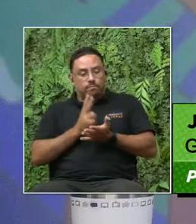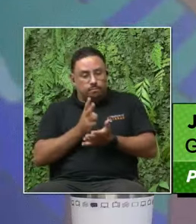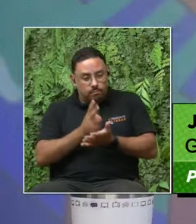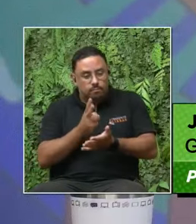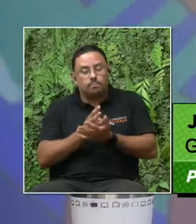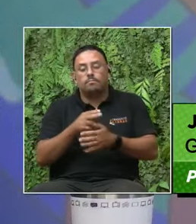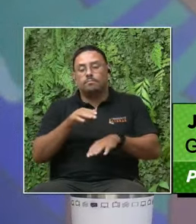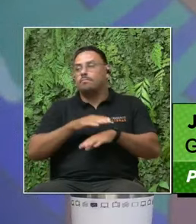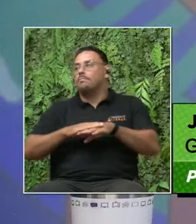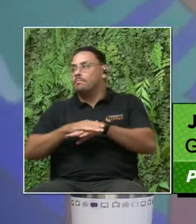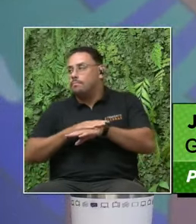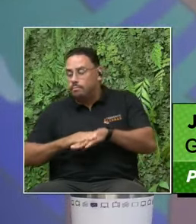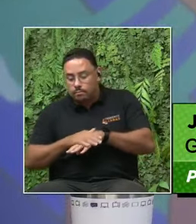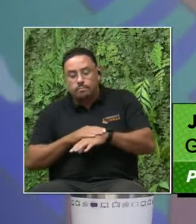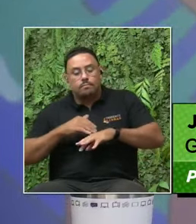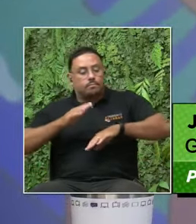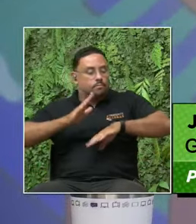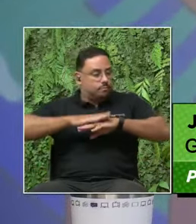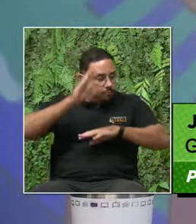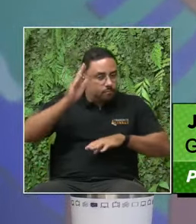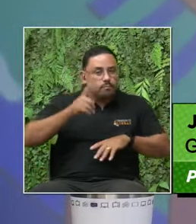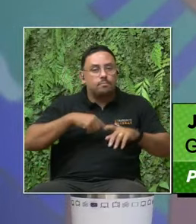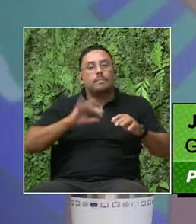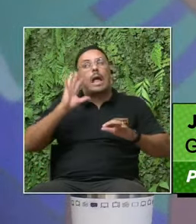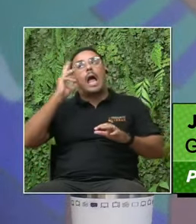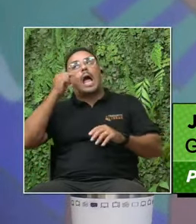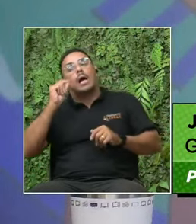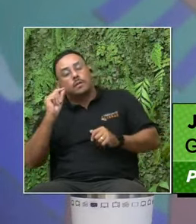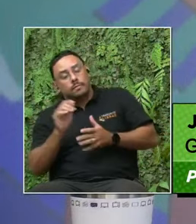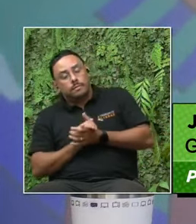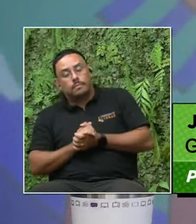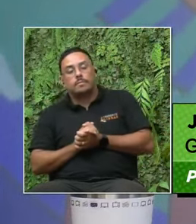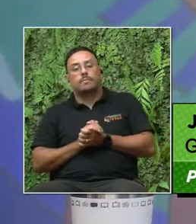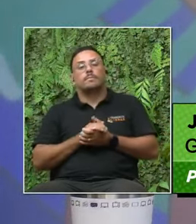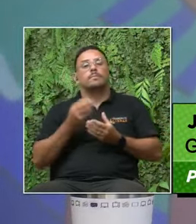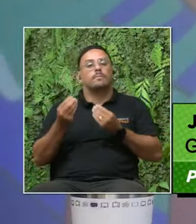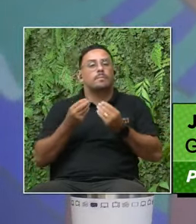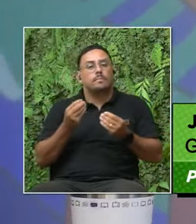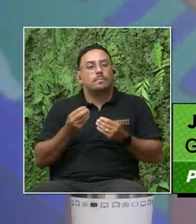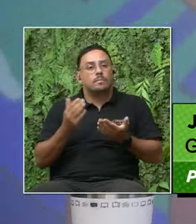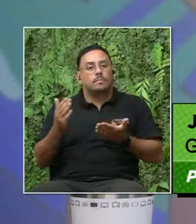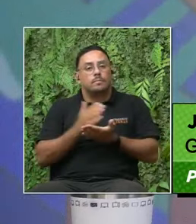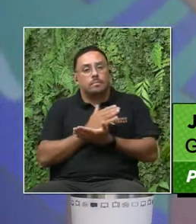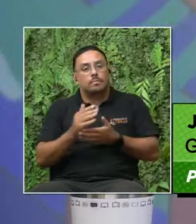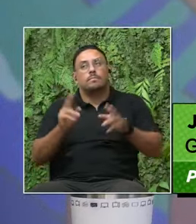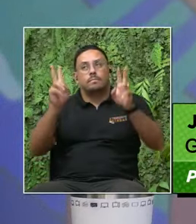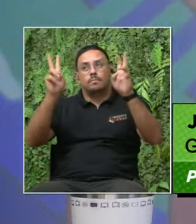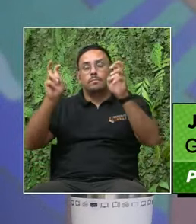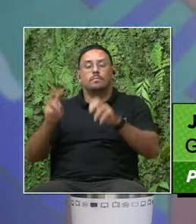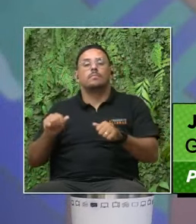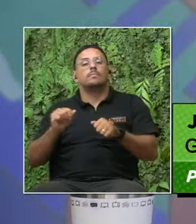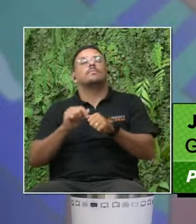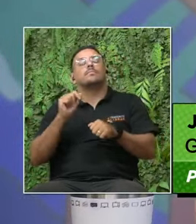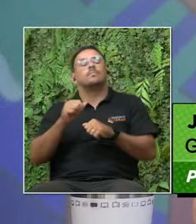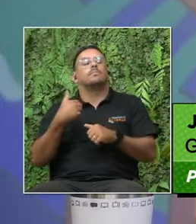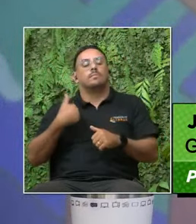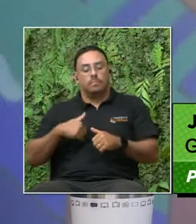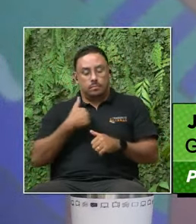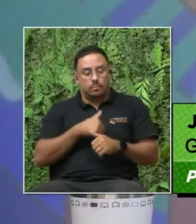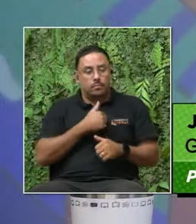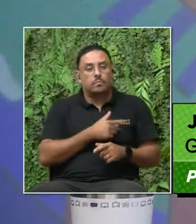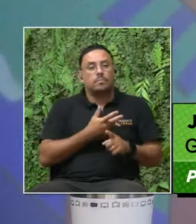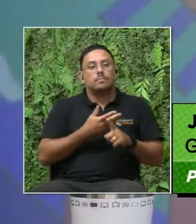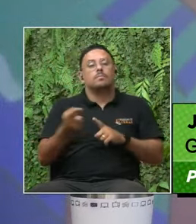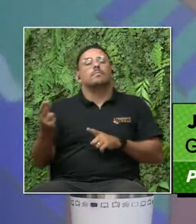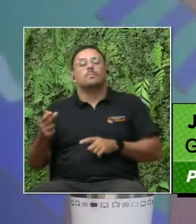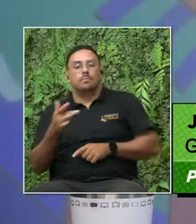gente vai continuar discutindo e conversando e achando eh pontos que fizeram com que o Atlético vencesse o